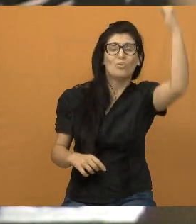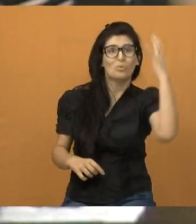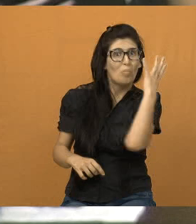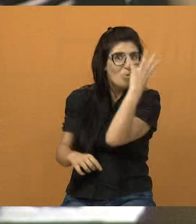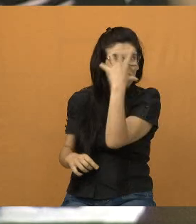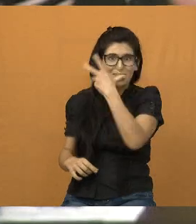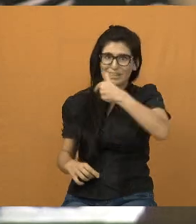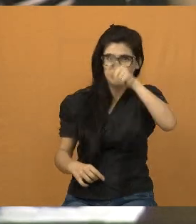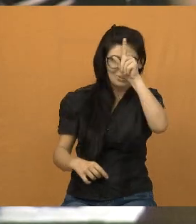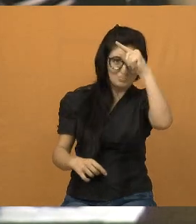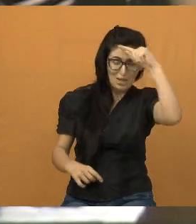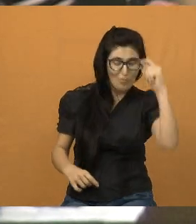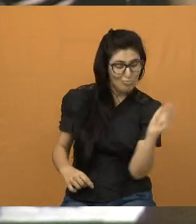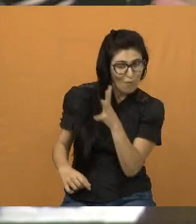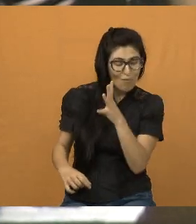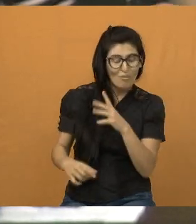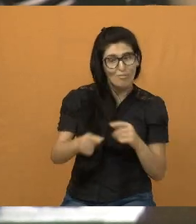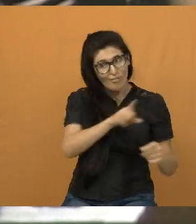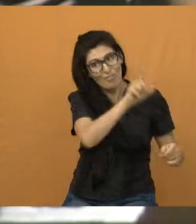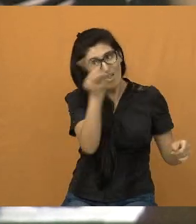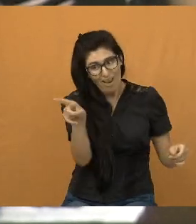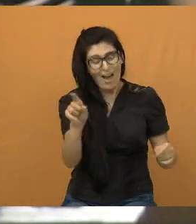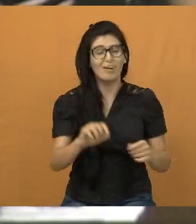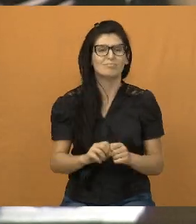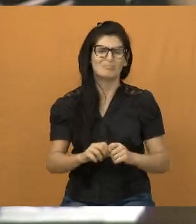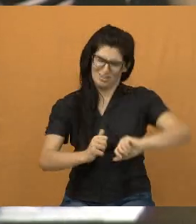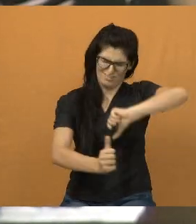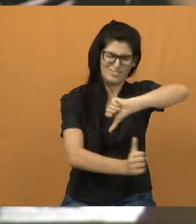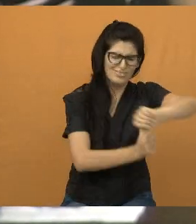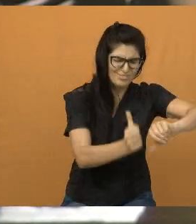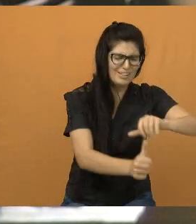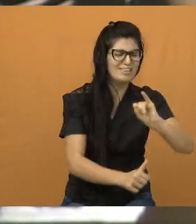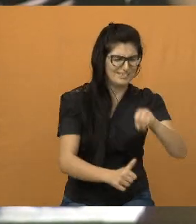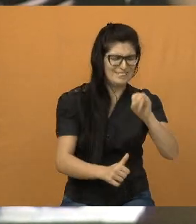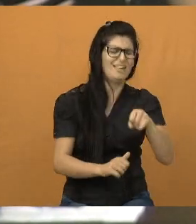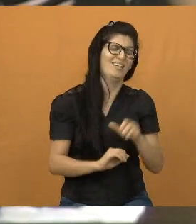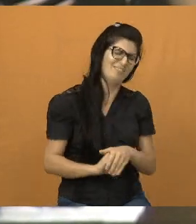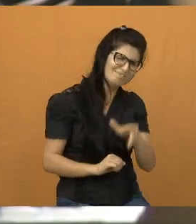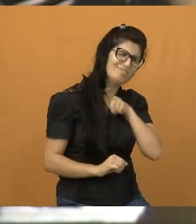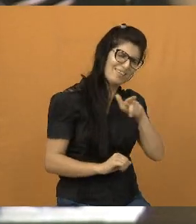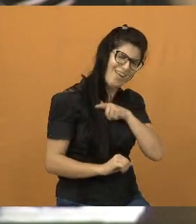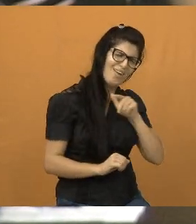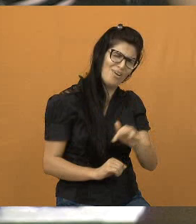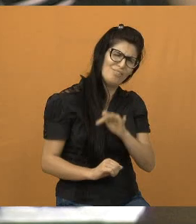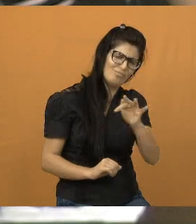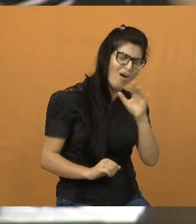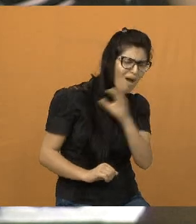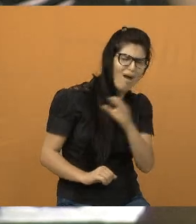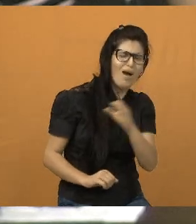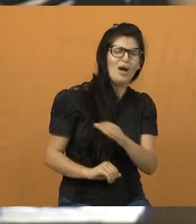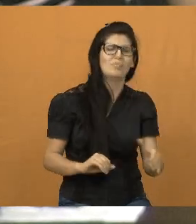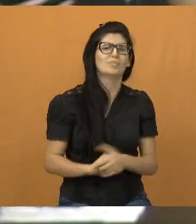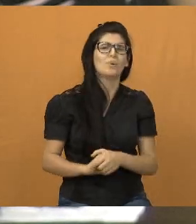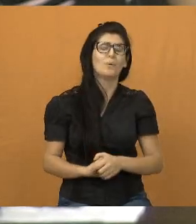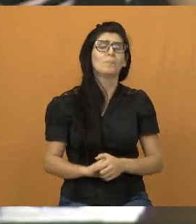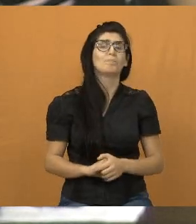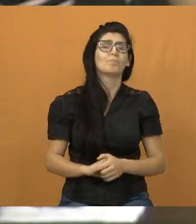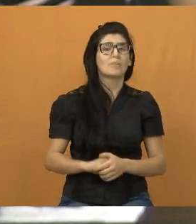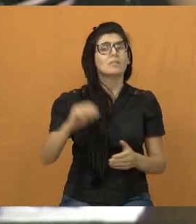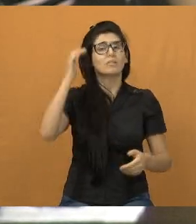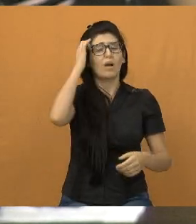ido para lá. E vamos ter mudança ainda, porque com esse aumento que a Marilis coloca de número de atendimentos nas